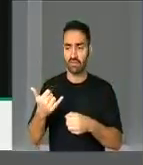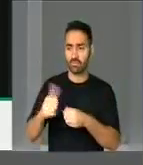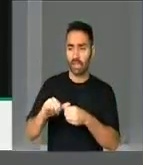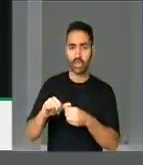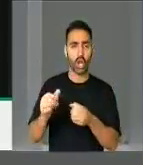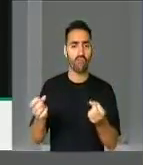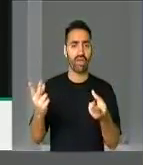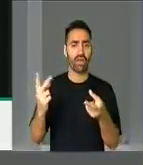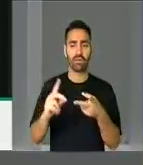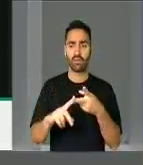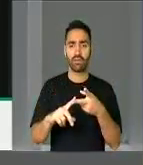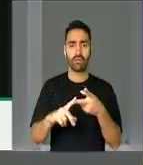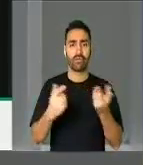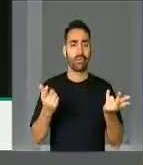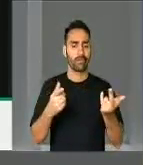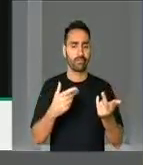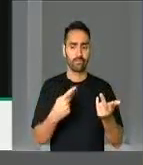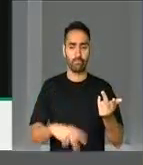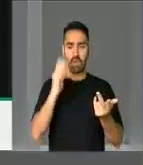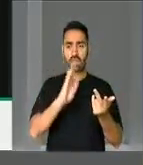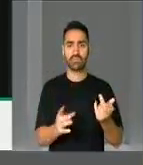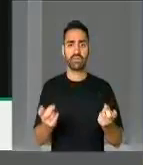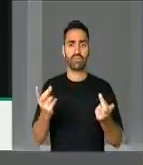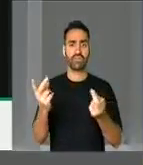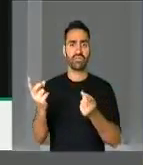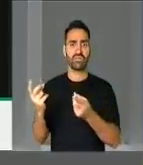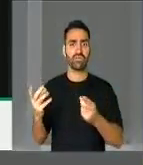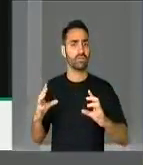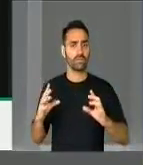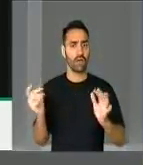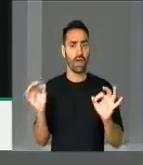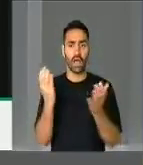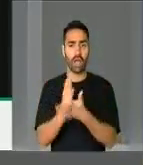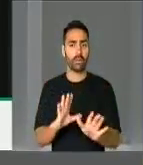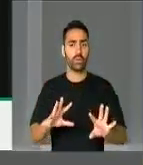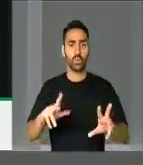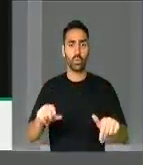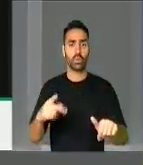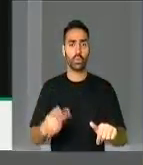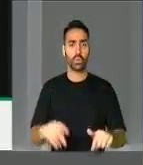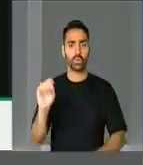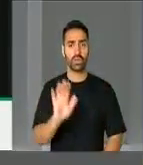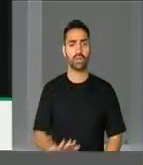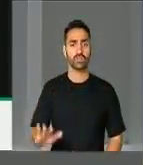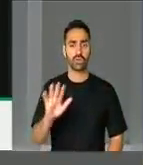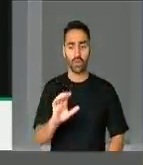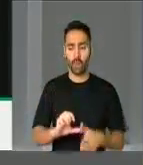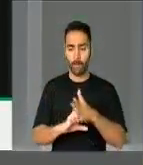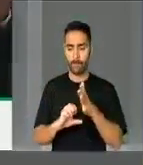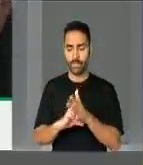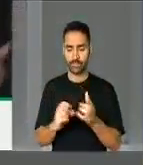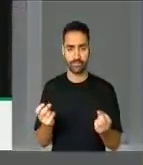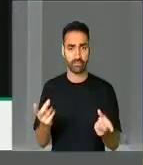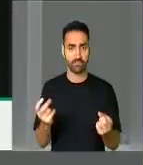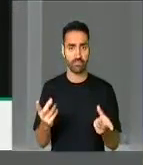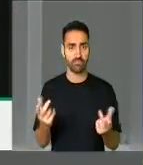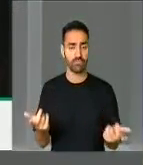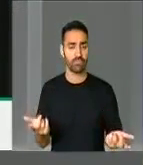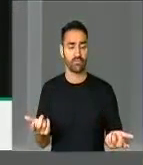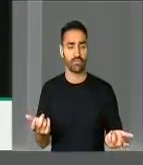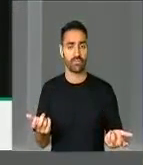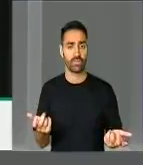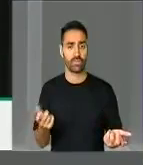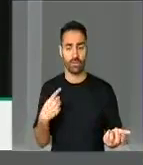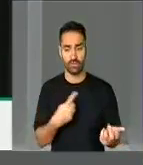externo, entregando nossas riquezas, acabando com o conteúdo nacional das nossas empresas, o conteúdo nacional